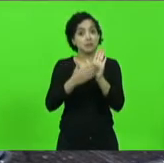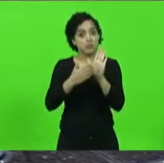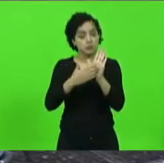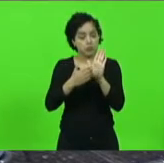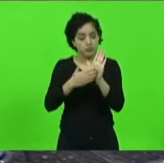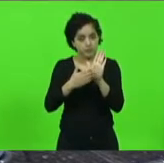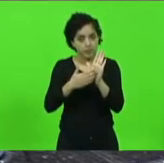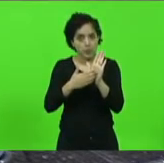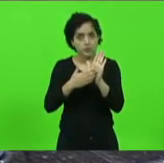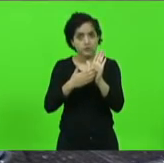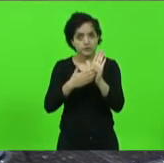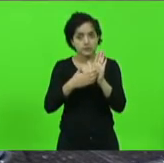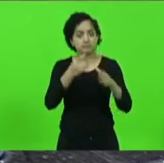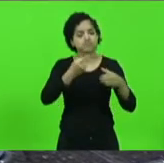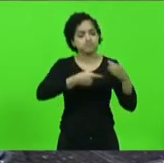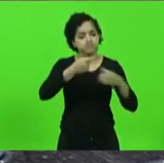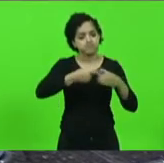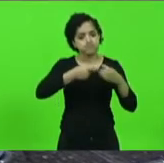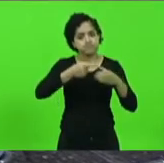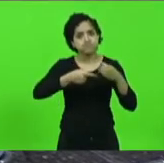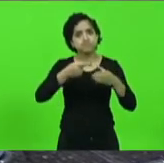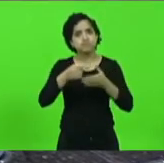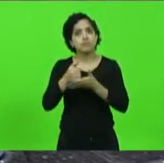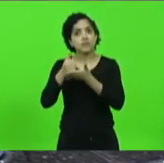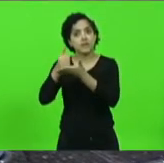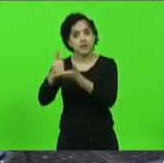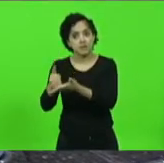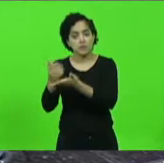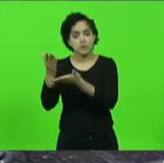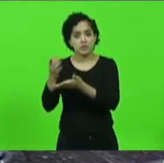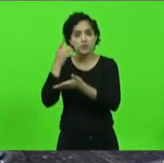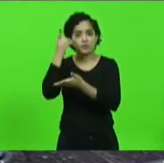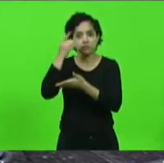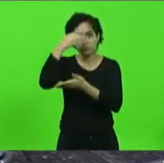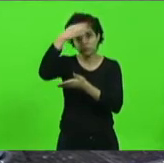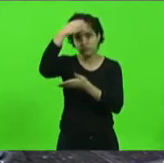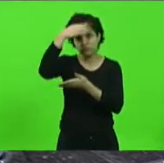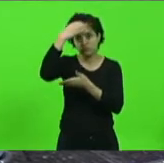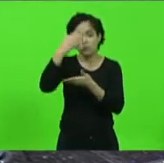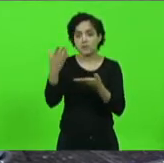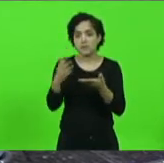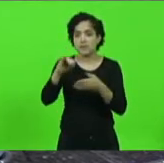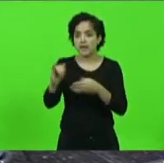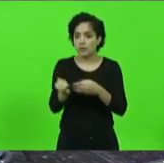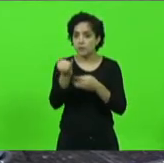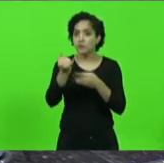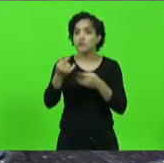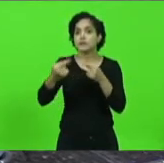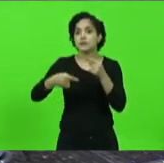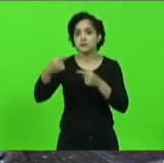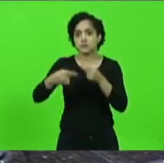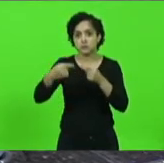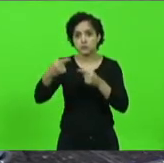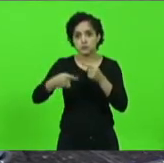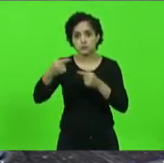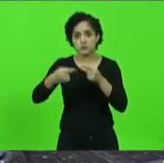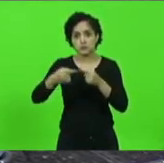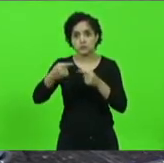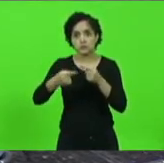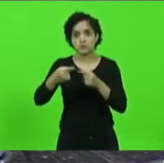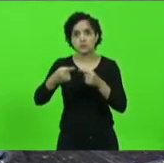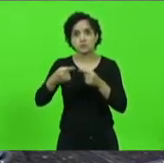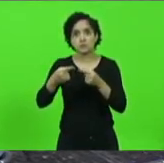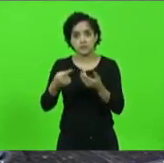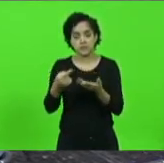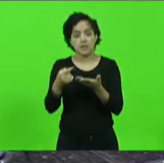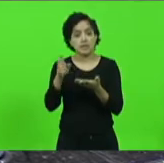comissão para tentar favorecer o Coronel Mocelinho. E eu gostaria de aproveitar essa discussão da linear, que eu sou a favor, vou reforçar pela quinta